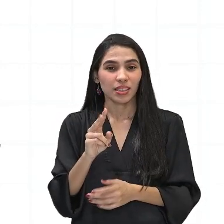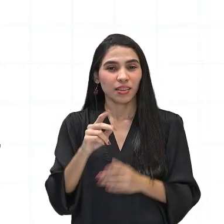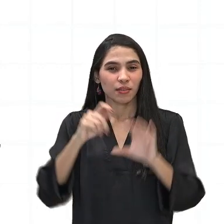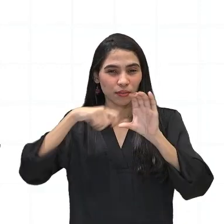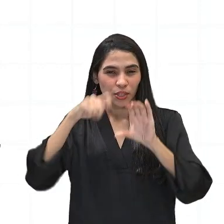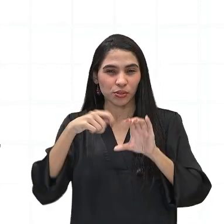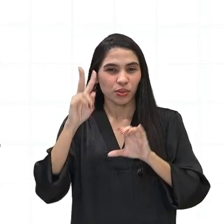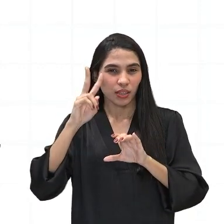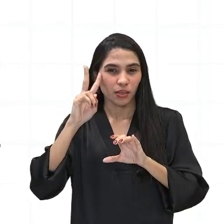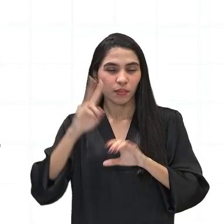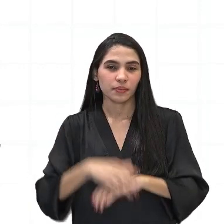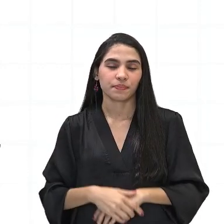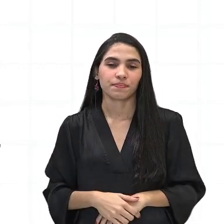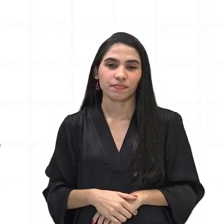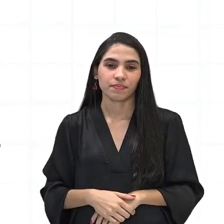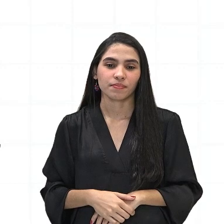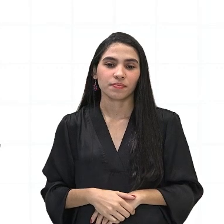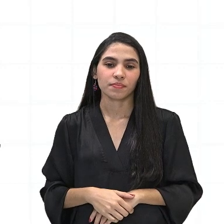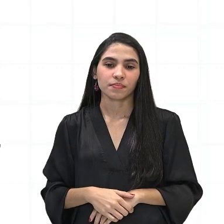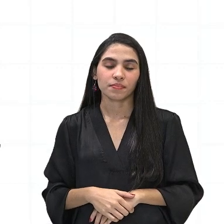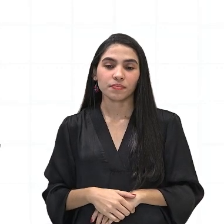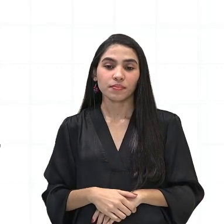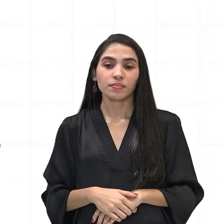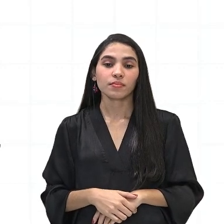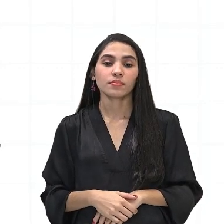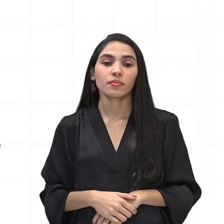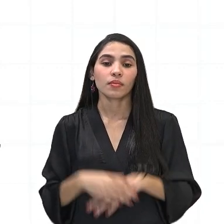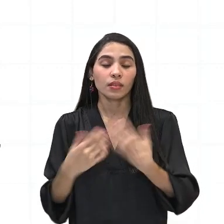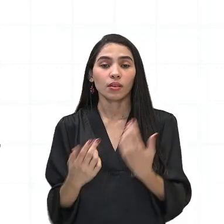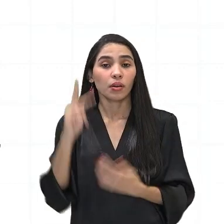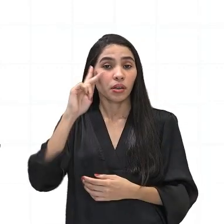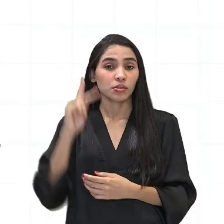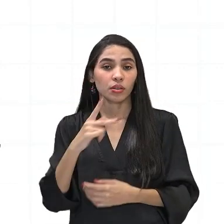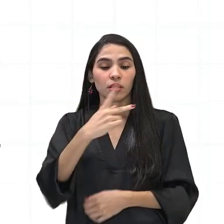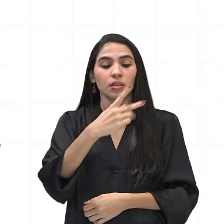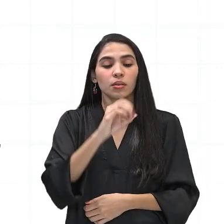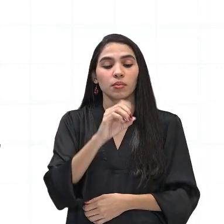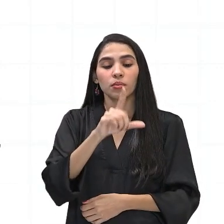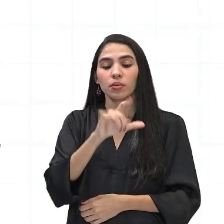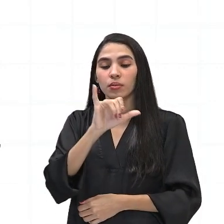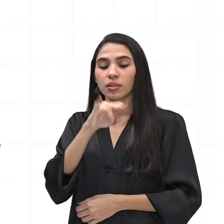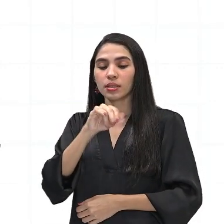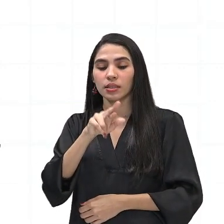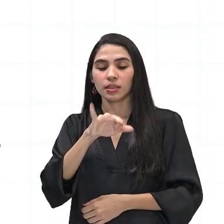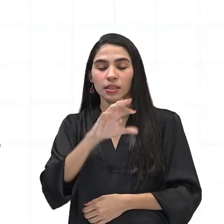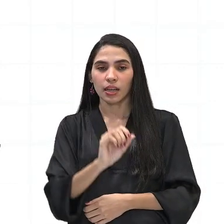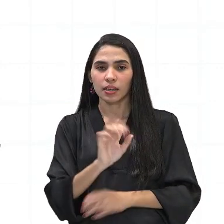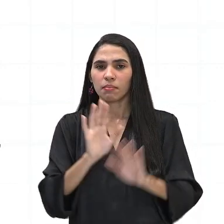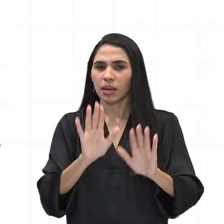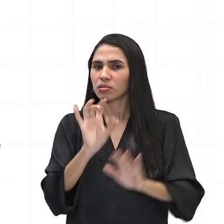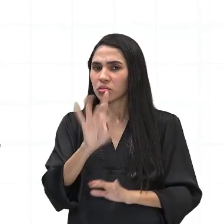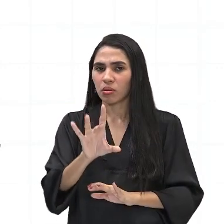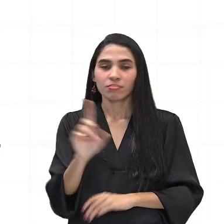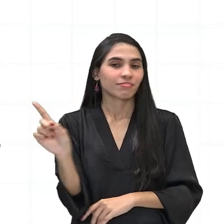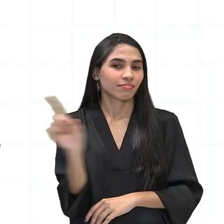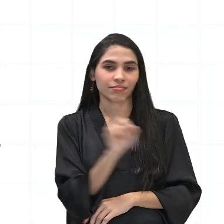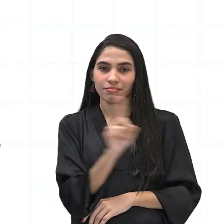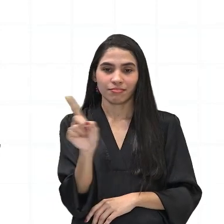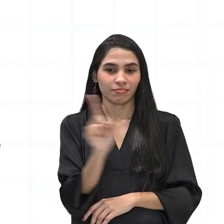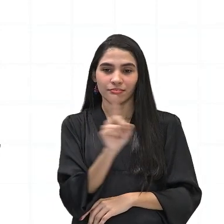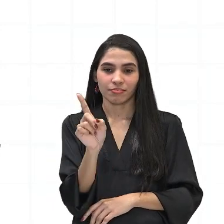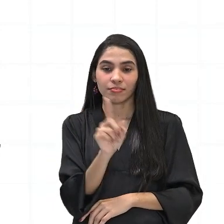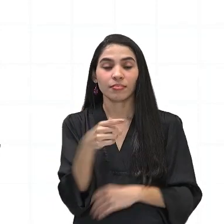ter contato com a crônica de gente pouco importante, a história da Apolinária. Porém, não fica só nisso, né? No entanto,